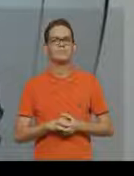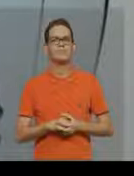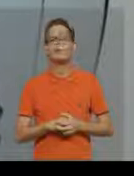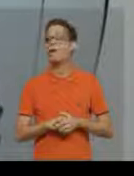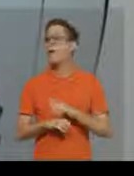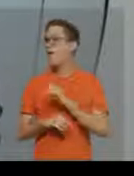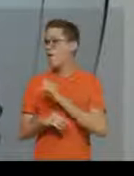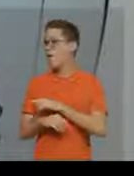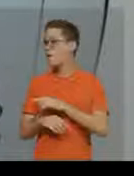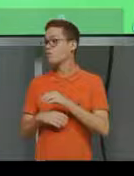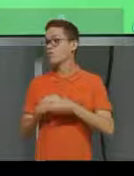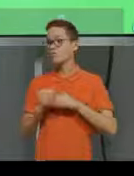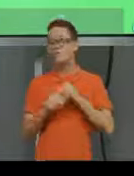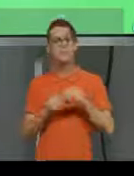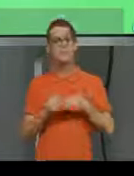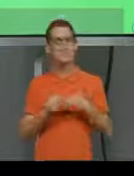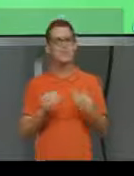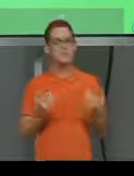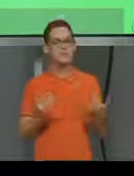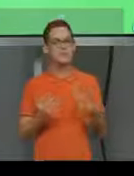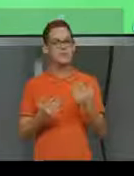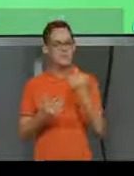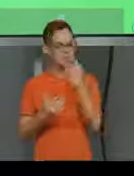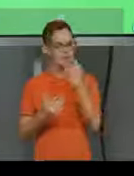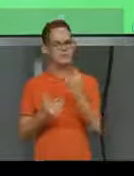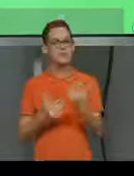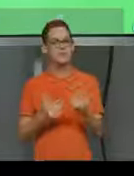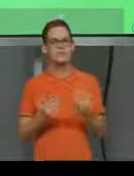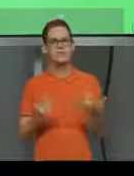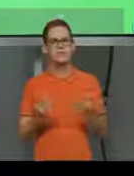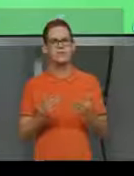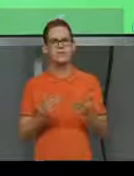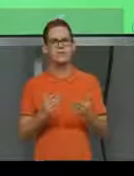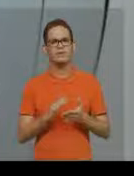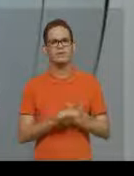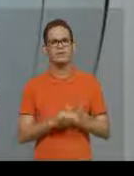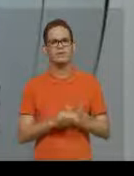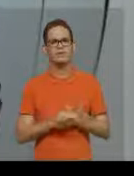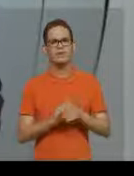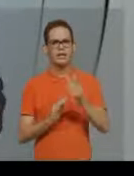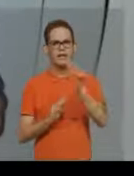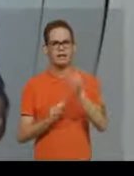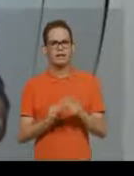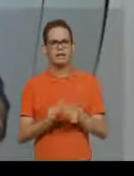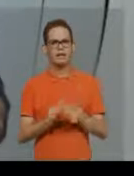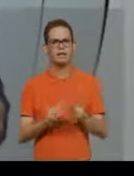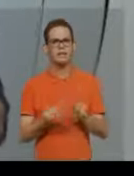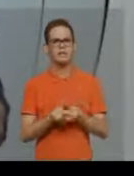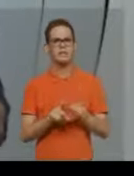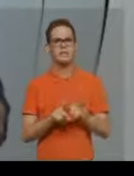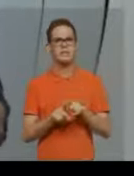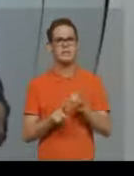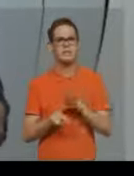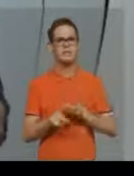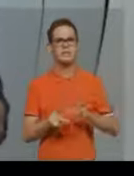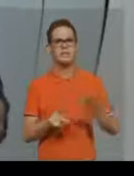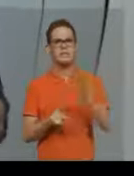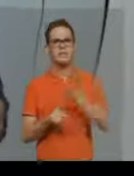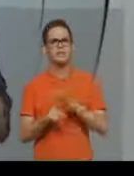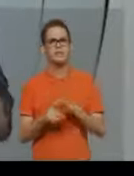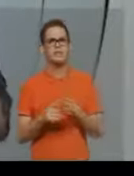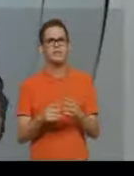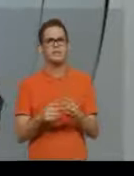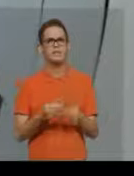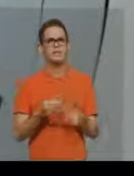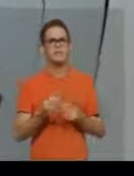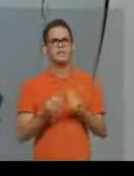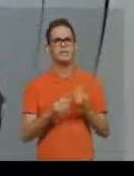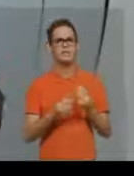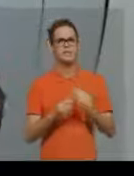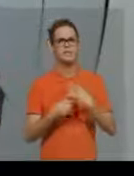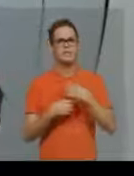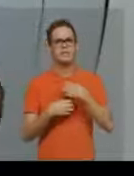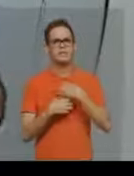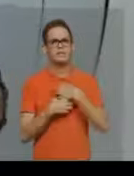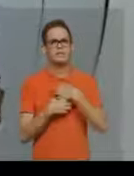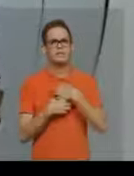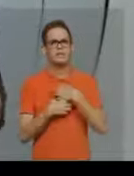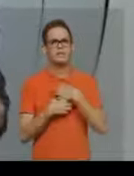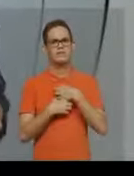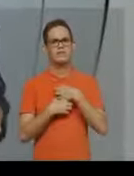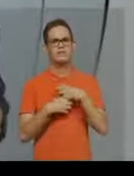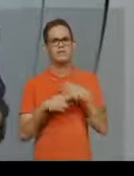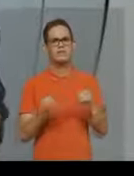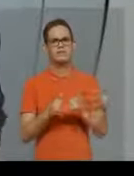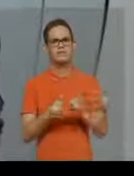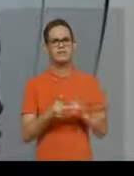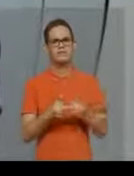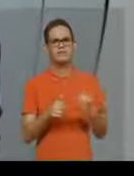te envolve, né? Envolve mais aquela pessoa, daquela região, como é que ela sente aquilo ali, te envolve, você